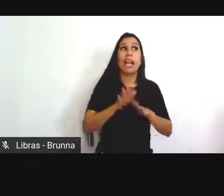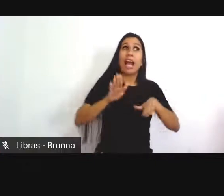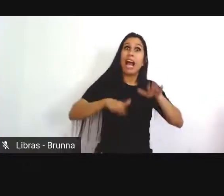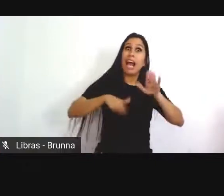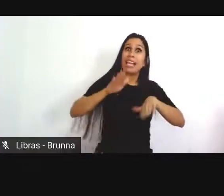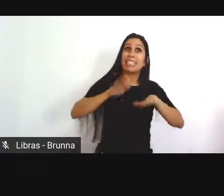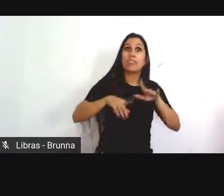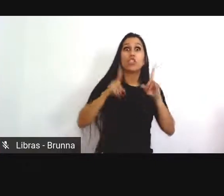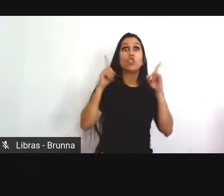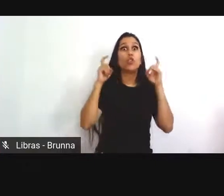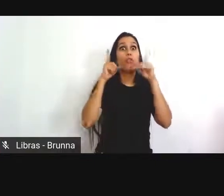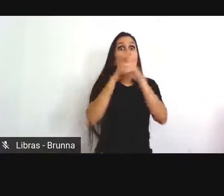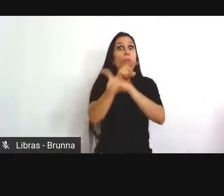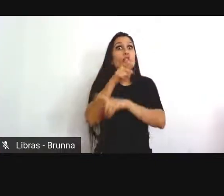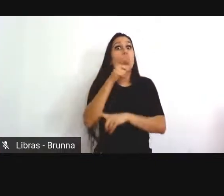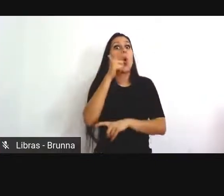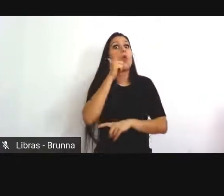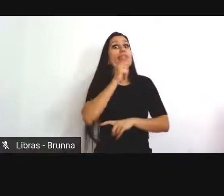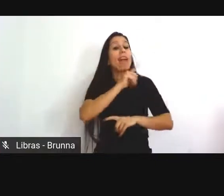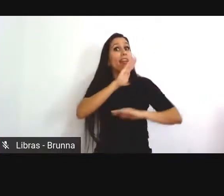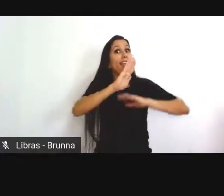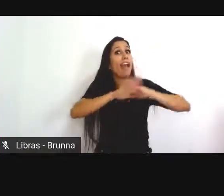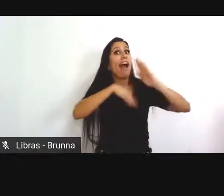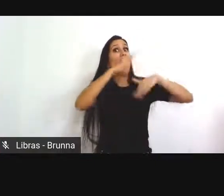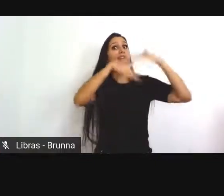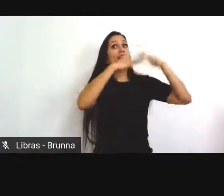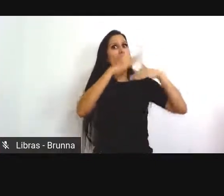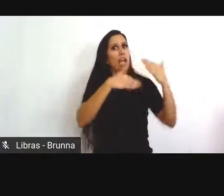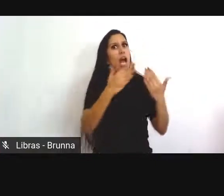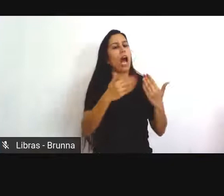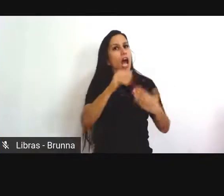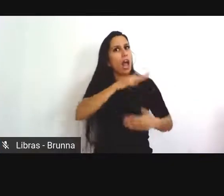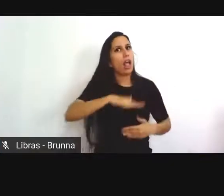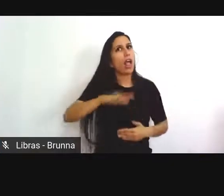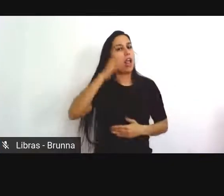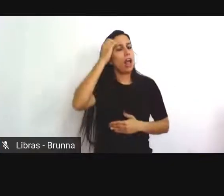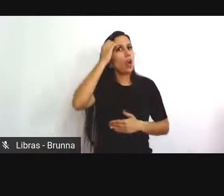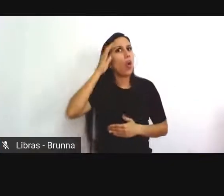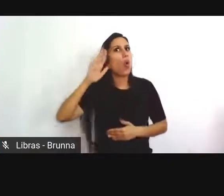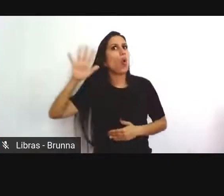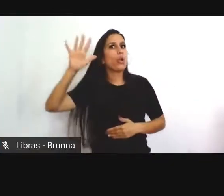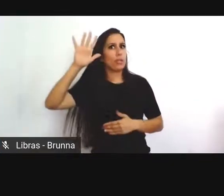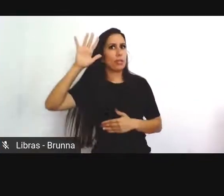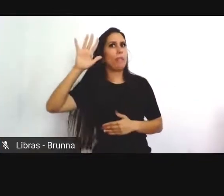vai conseguir avançar em termos de conhecimento se você